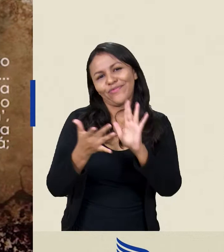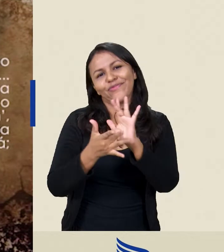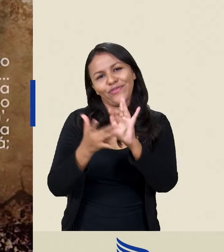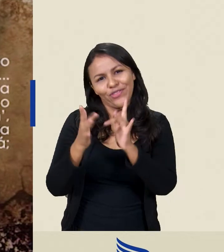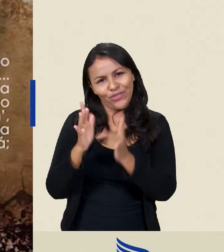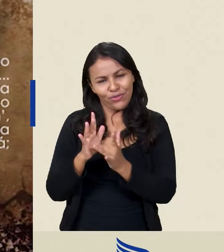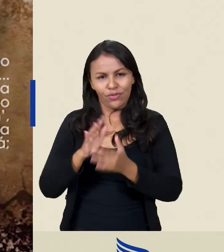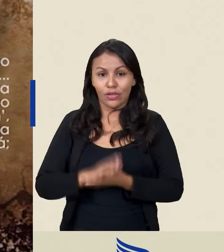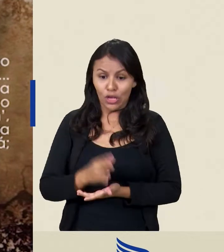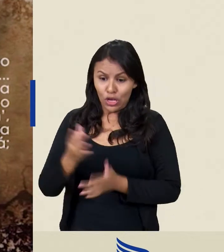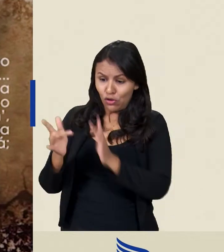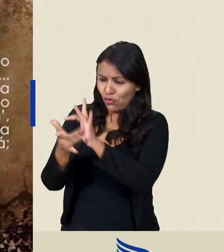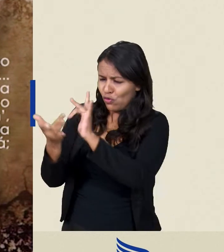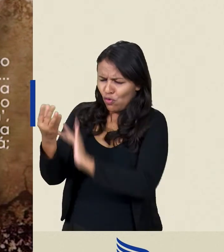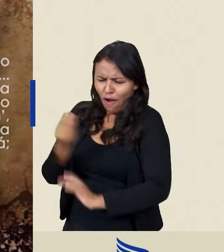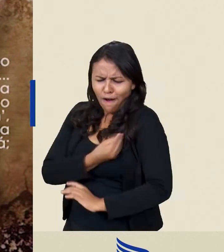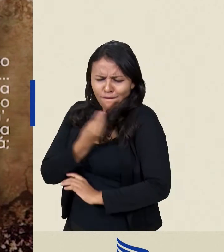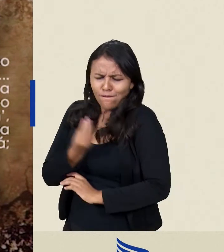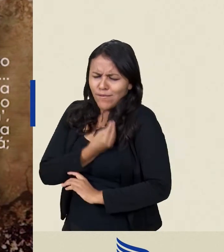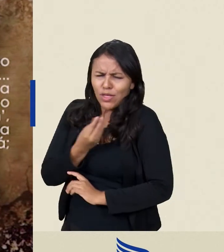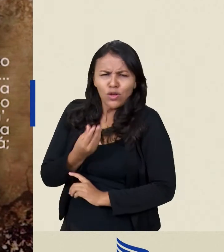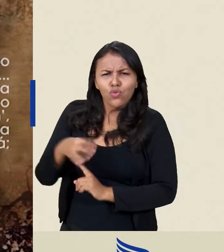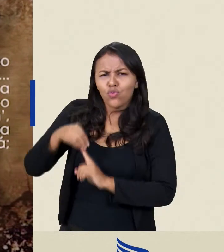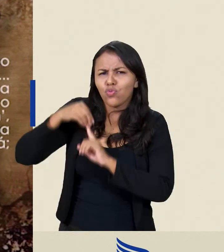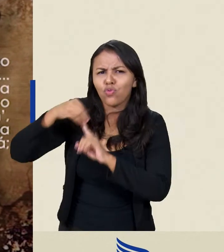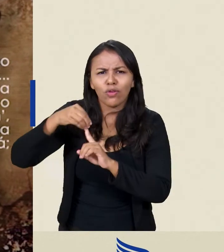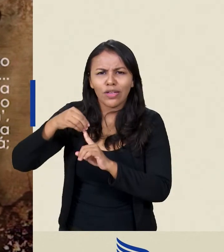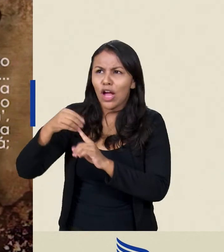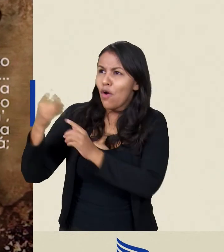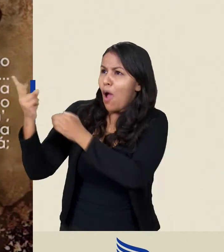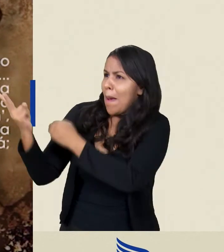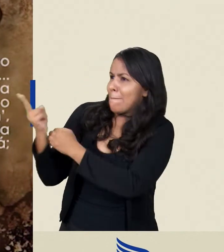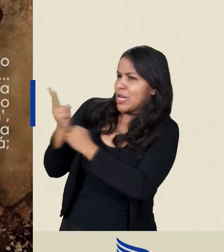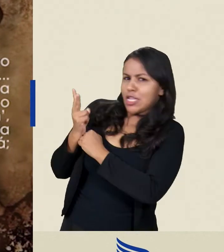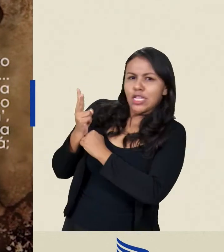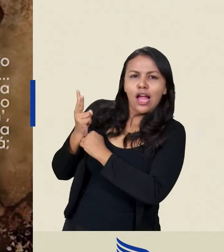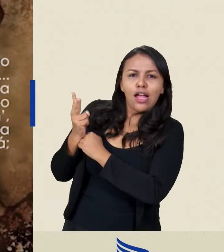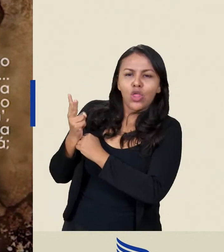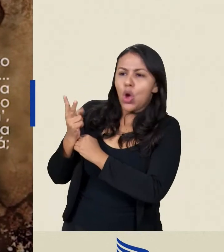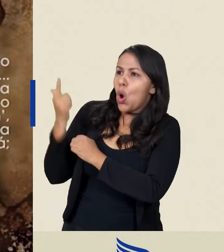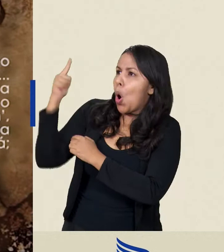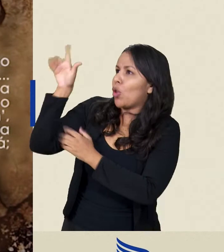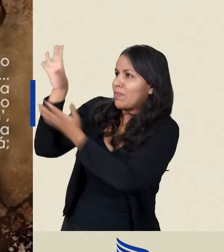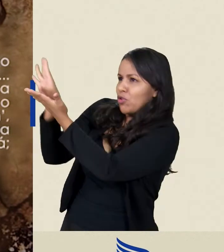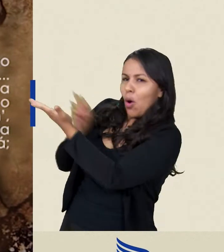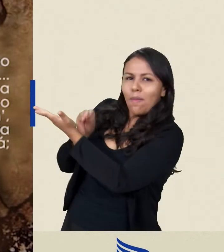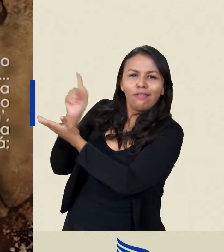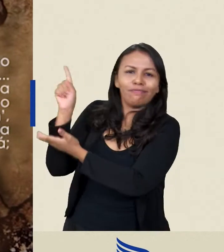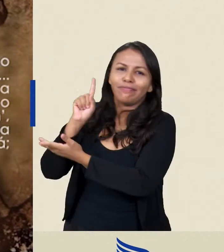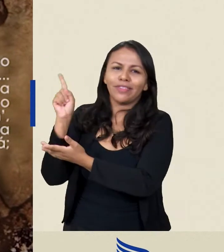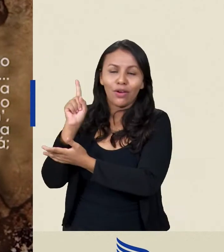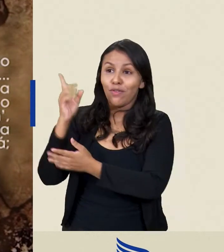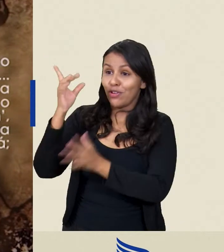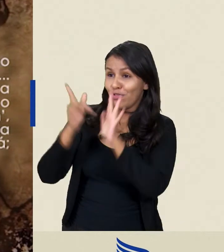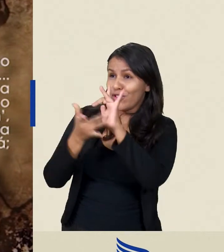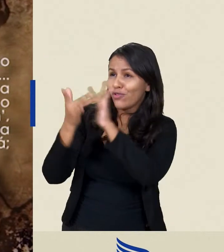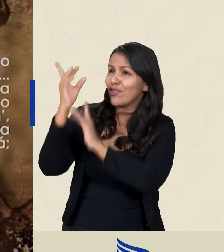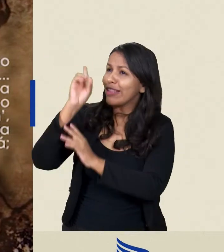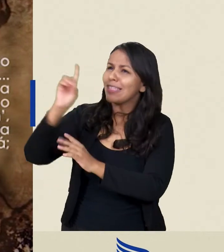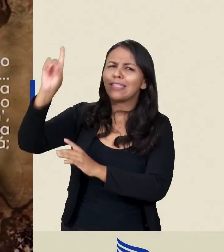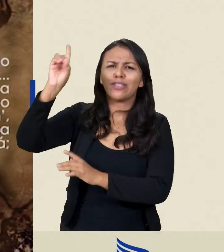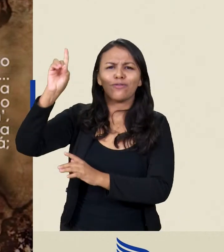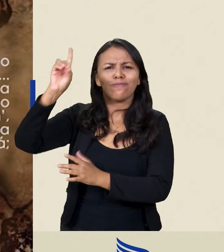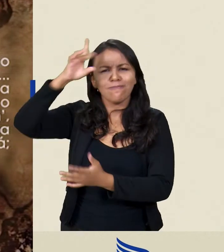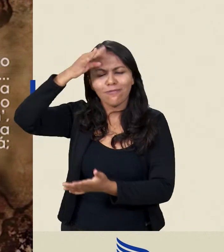não emprestada, não derivada. A divindade de Cristo é a certeza de vida eterna para o crente. Quem crê